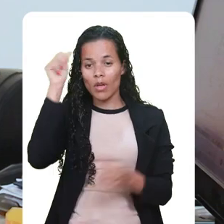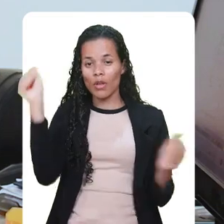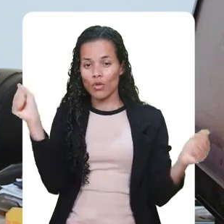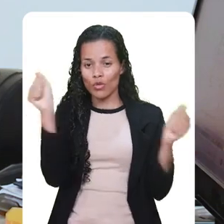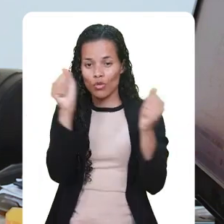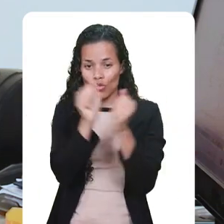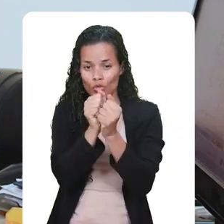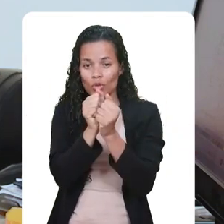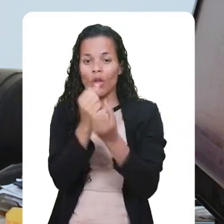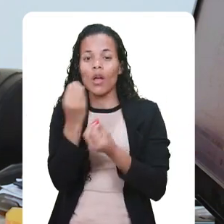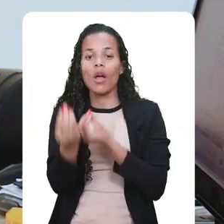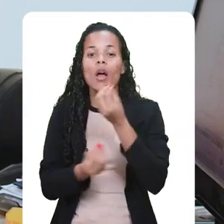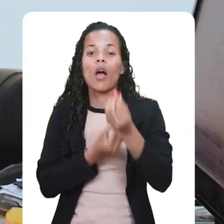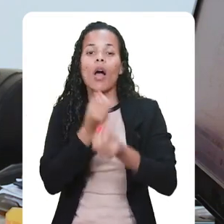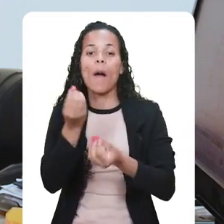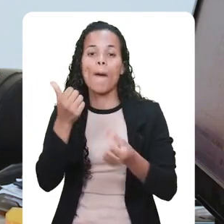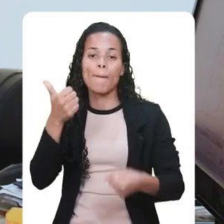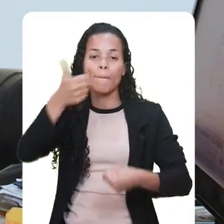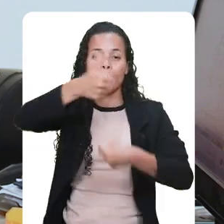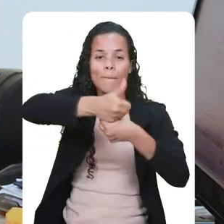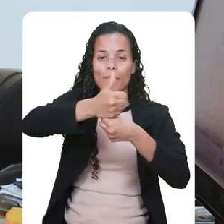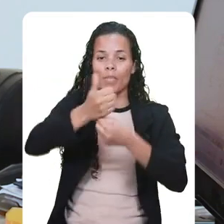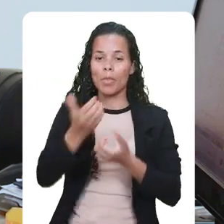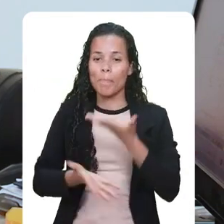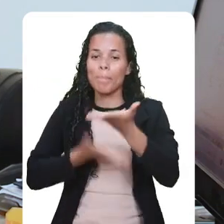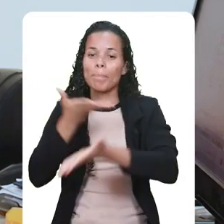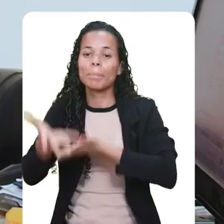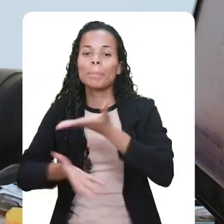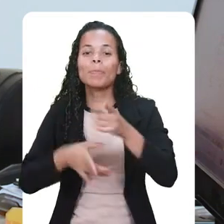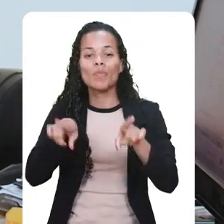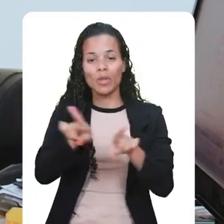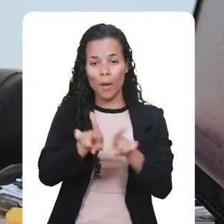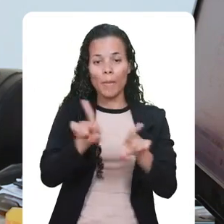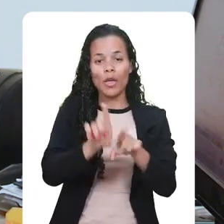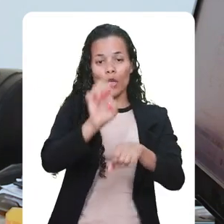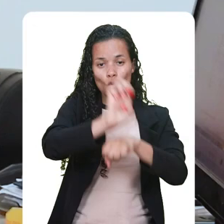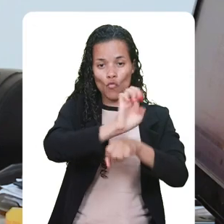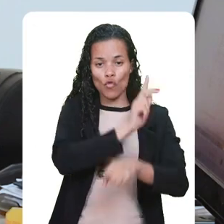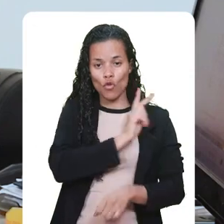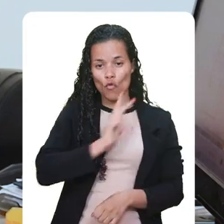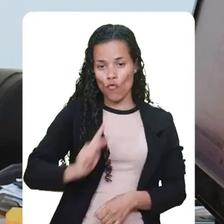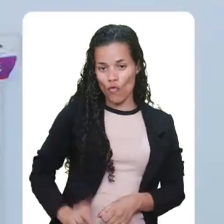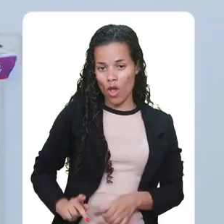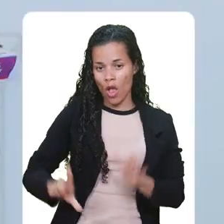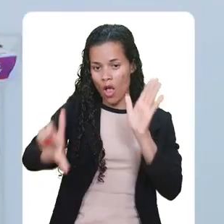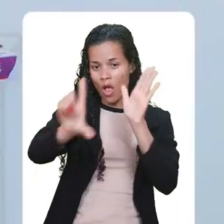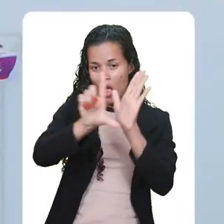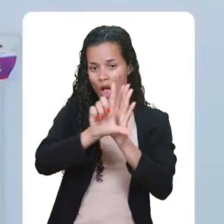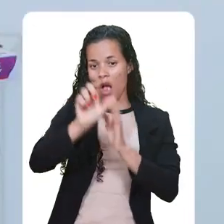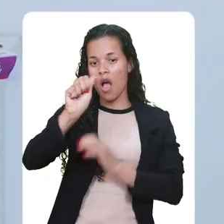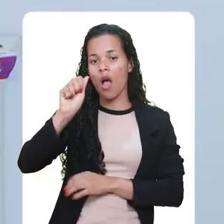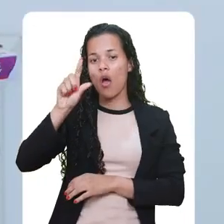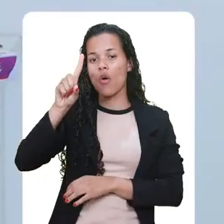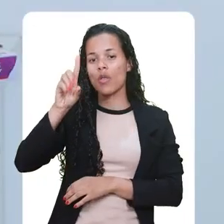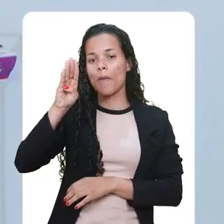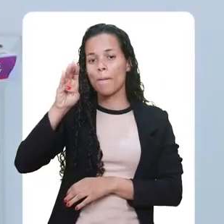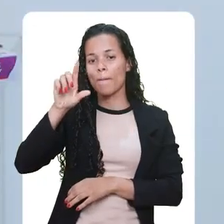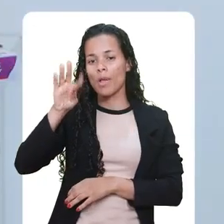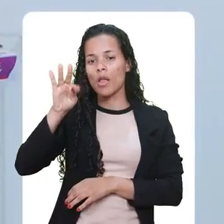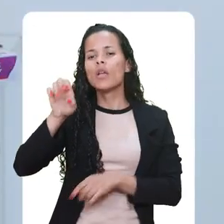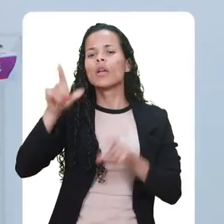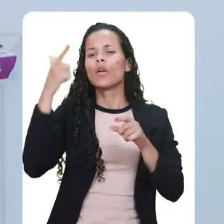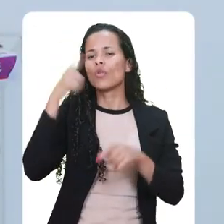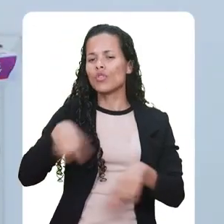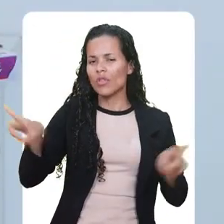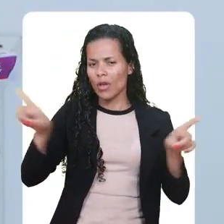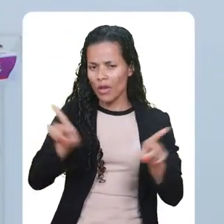uma fórmula para apoiar e incentivar. Teve também o apoio do governo federal com a Lei Aldir Blanc I, né, que a gente